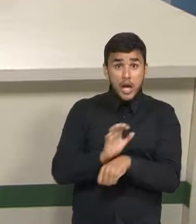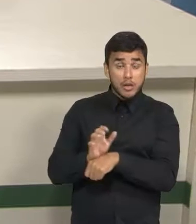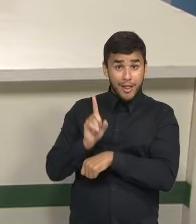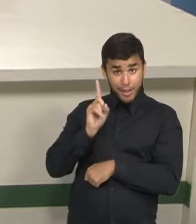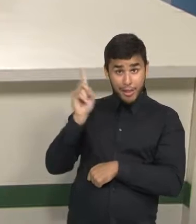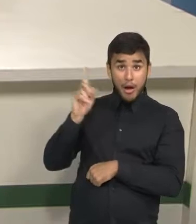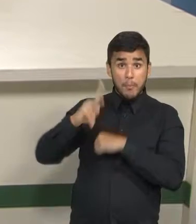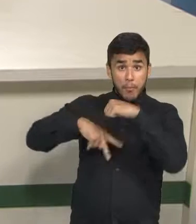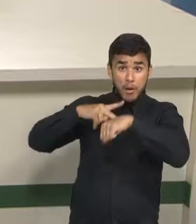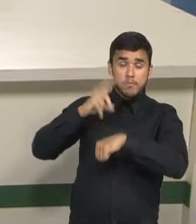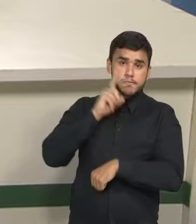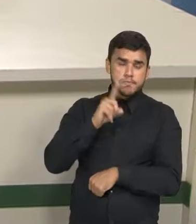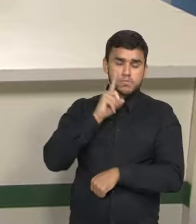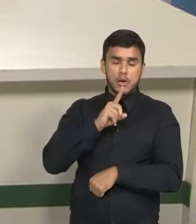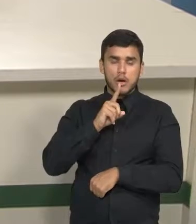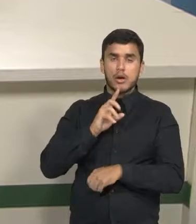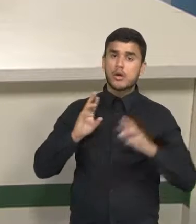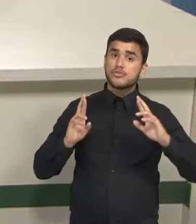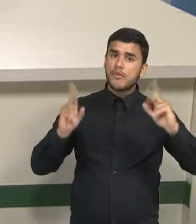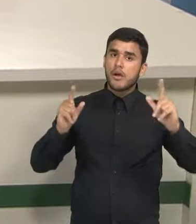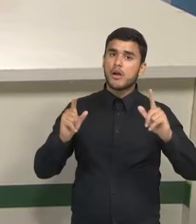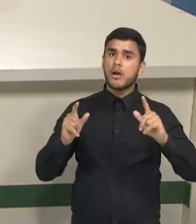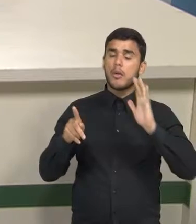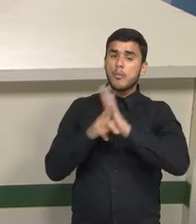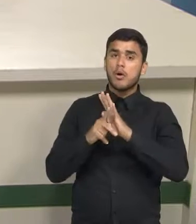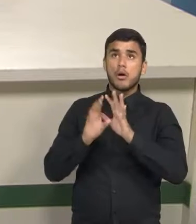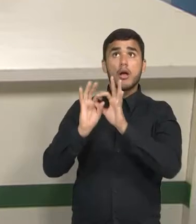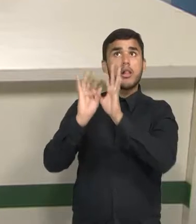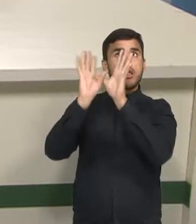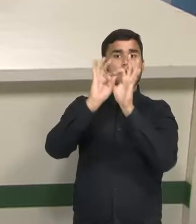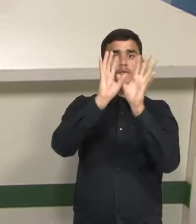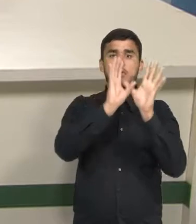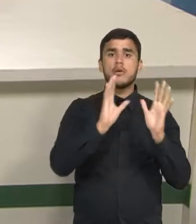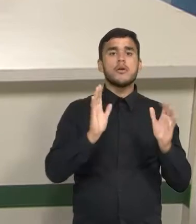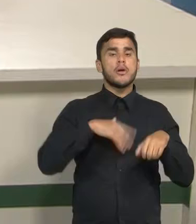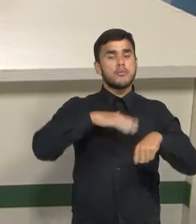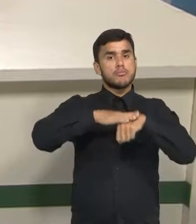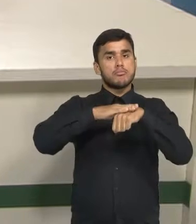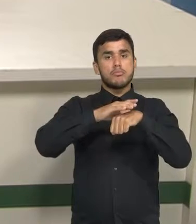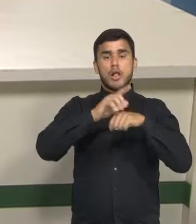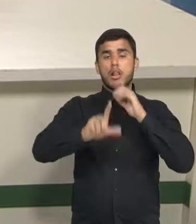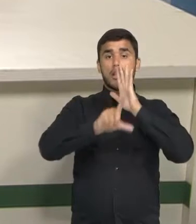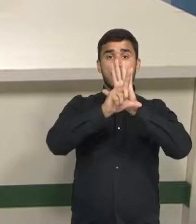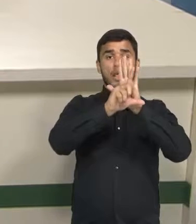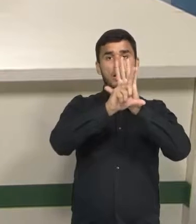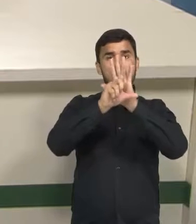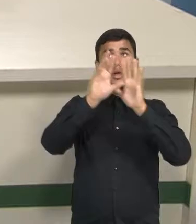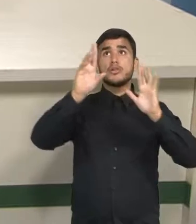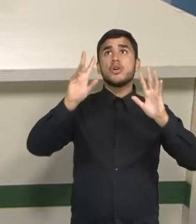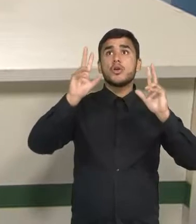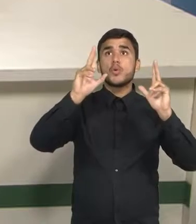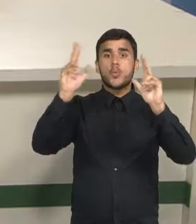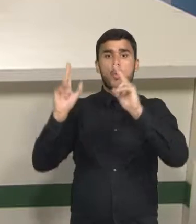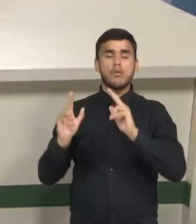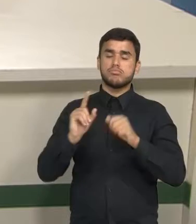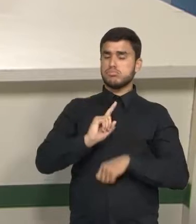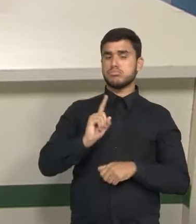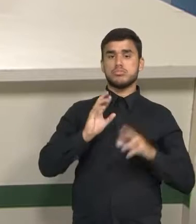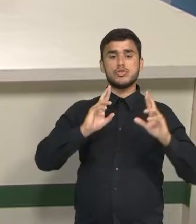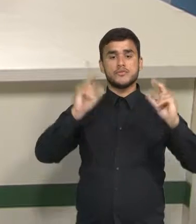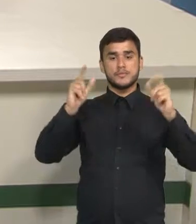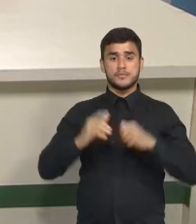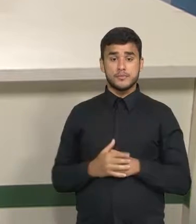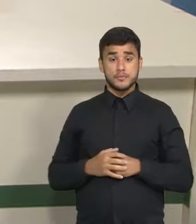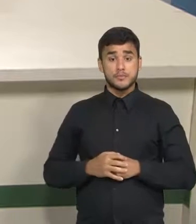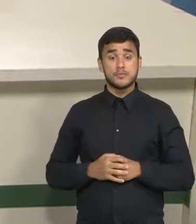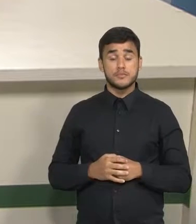sua Constituição de acordo com Seus interesses. o seu interesse, a sua situação. Então, existe estado nos